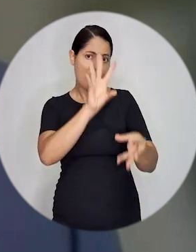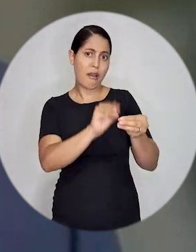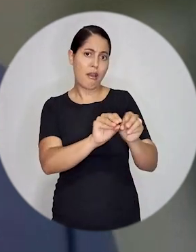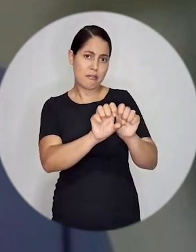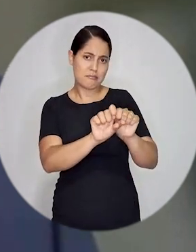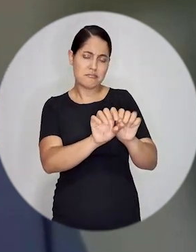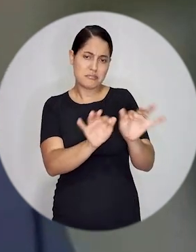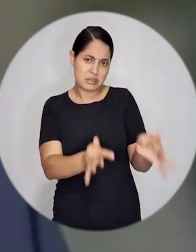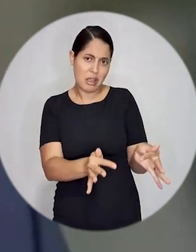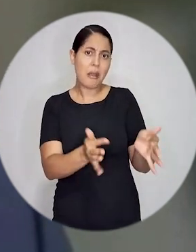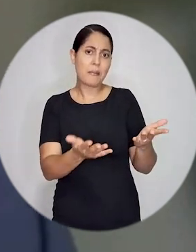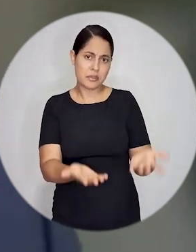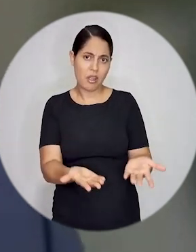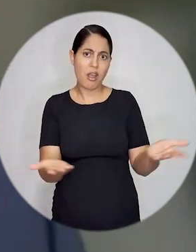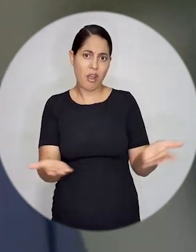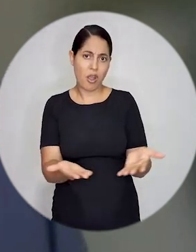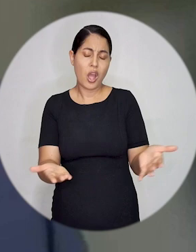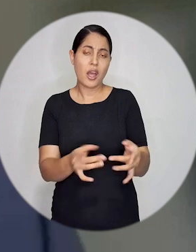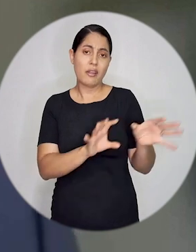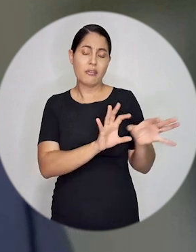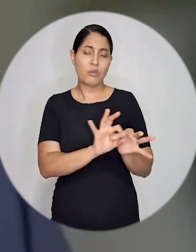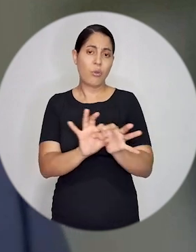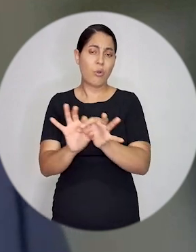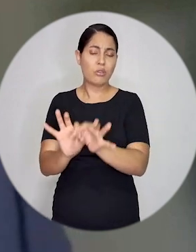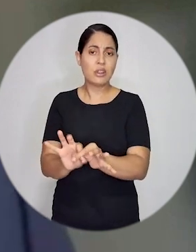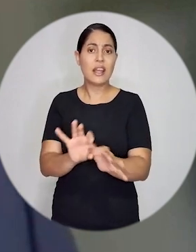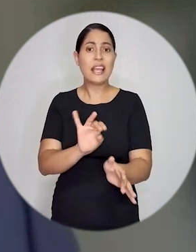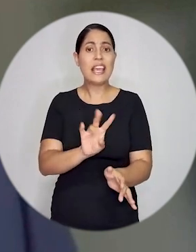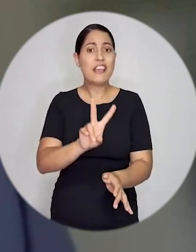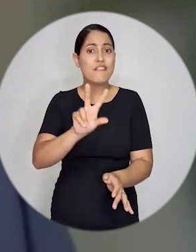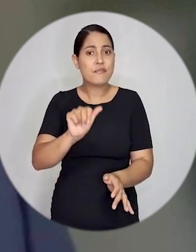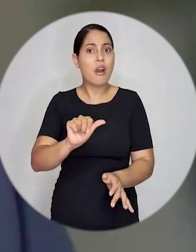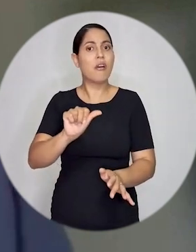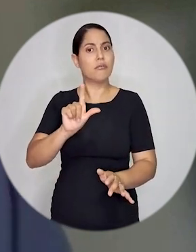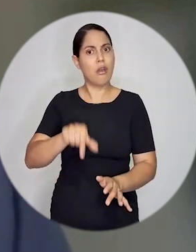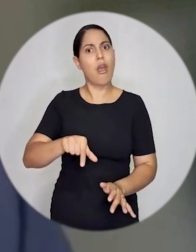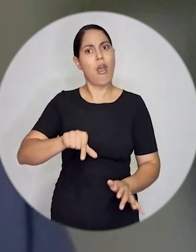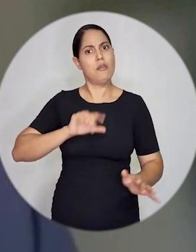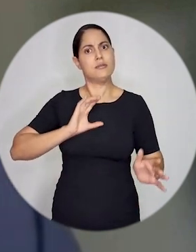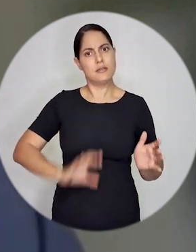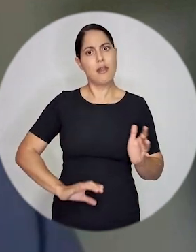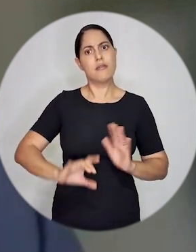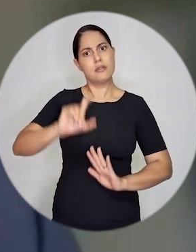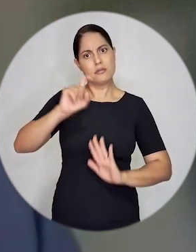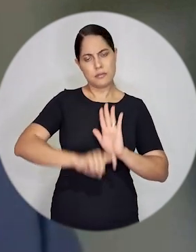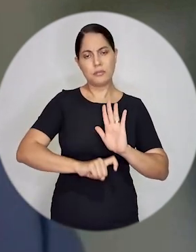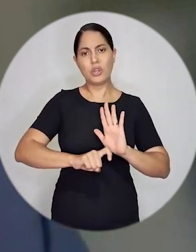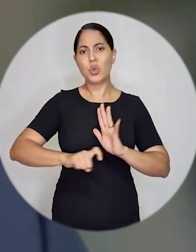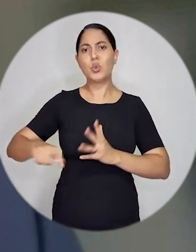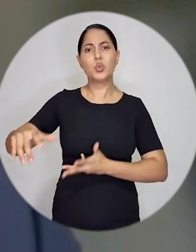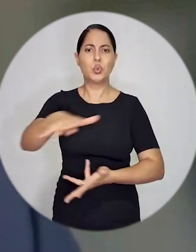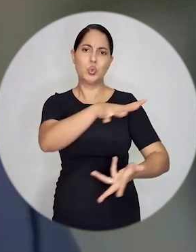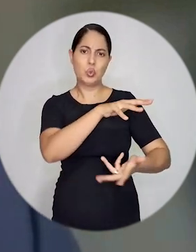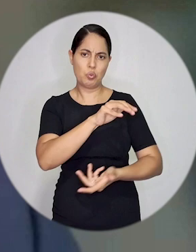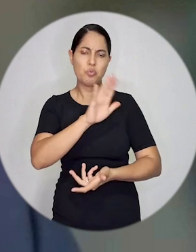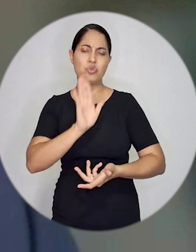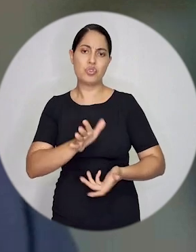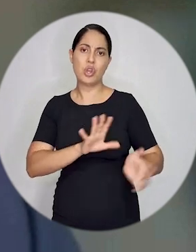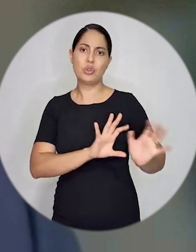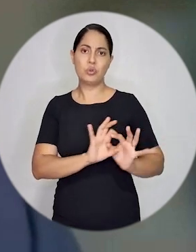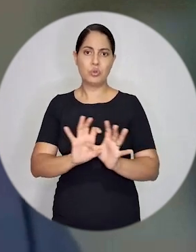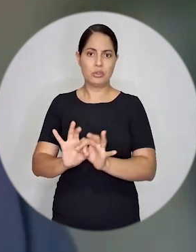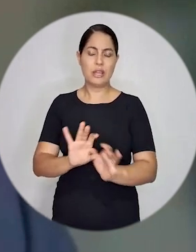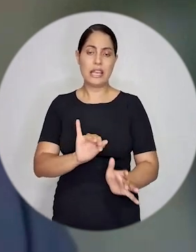modelo, em termos de cidadania tributária. Vamos para o modelo de IVA, que é adotado praticamente no mundo todo, que simplifica